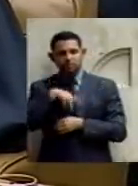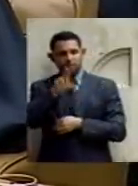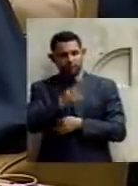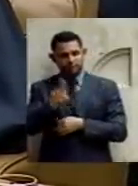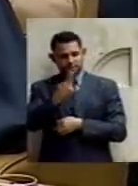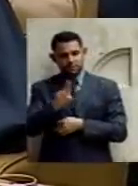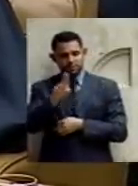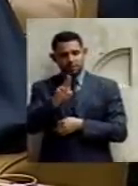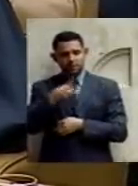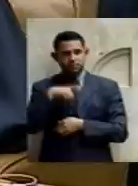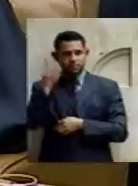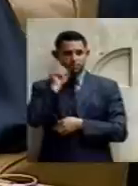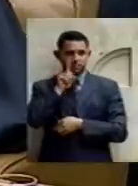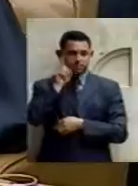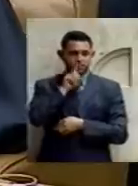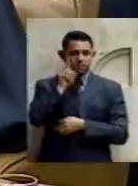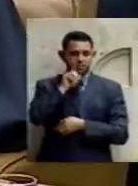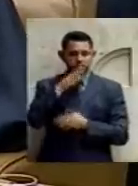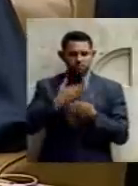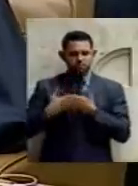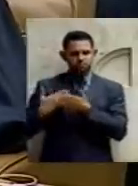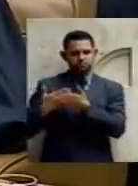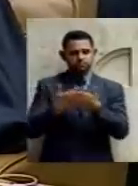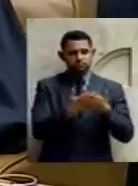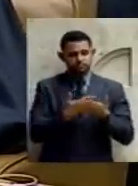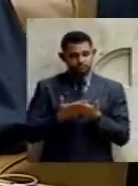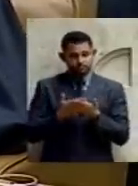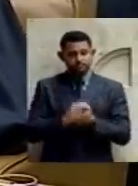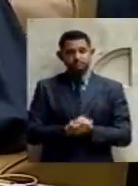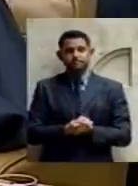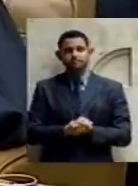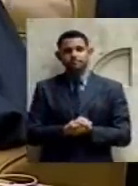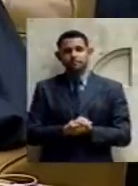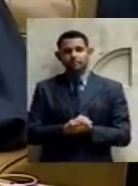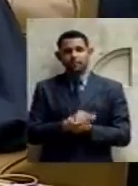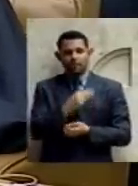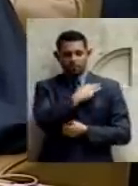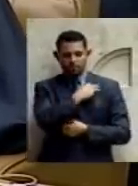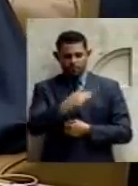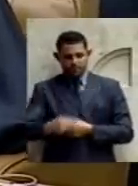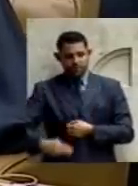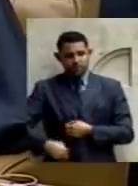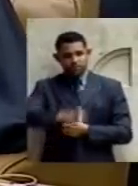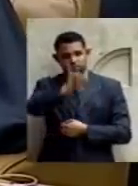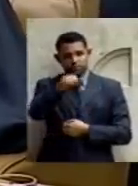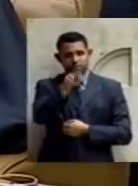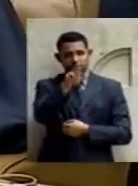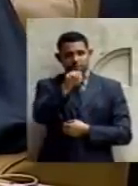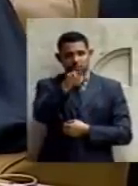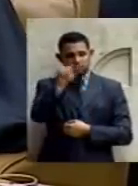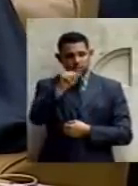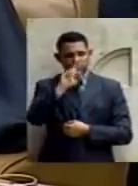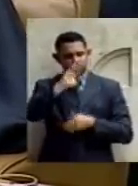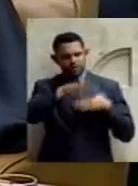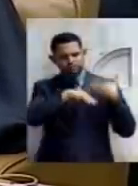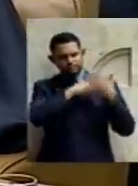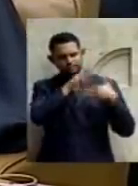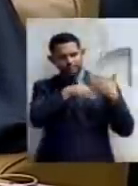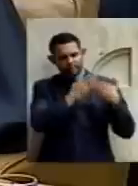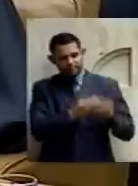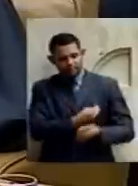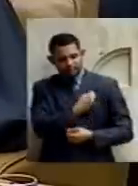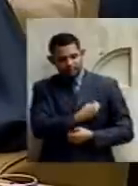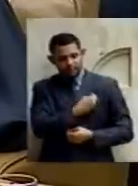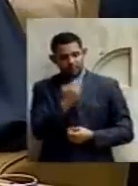Law, da University of California. O ministro Joaquim Barbosa exerceu ao longo de sua vida